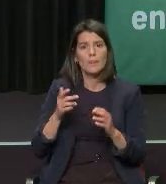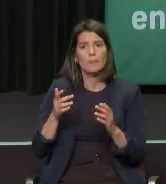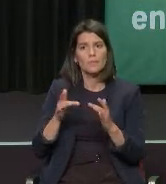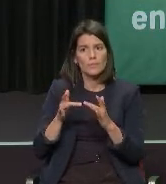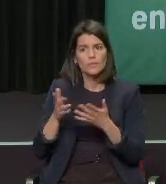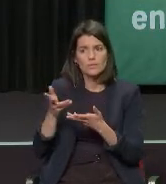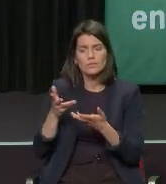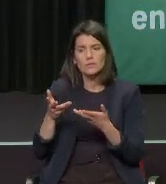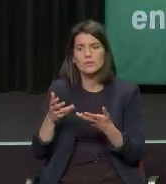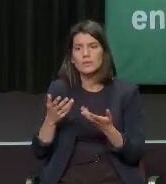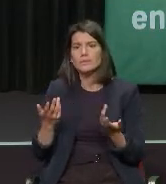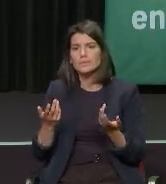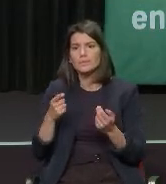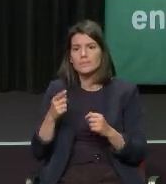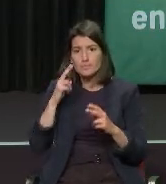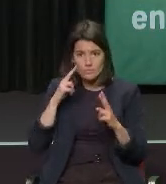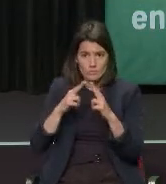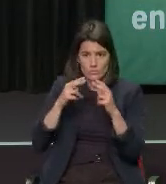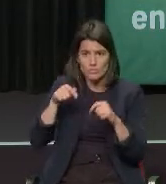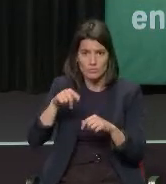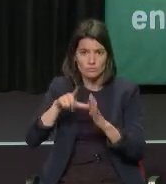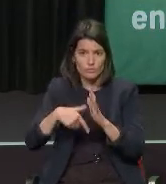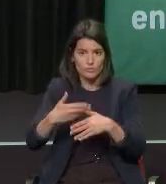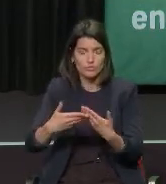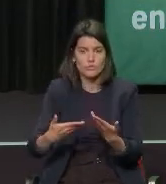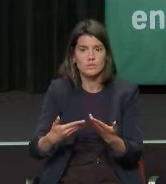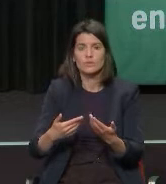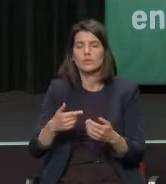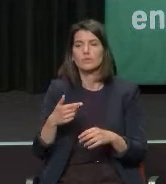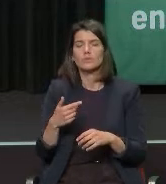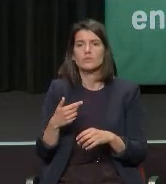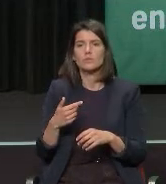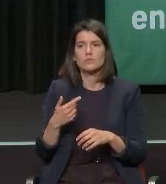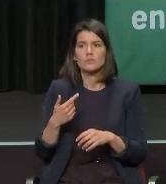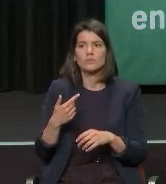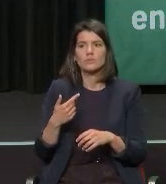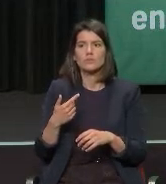e conduzimos um encontro inicial de arranque e